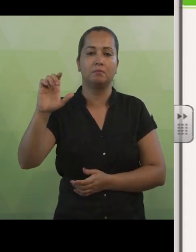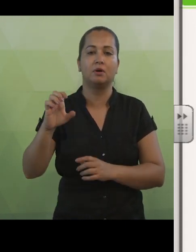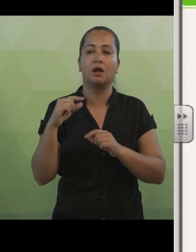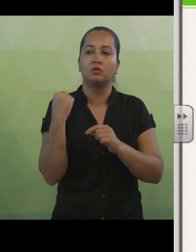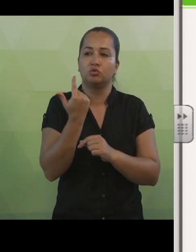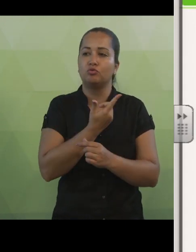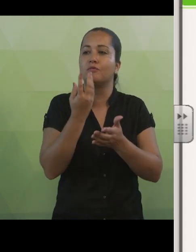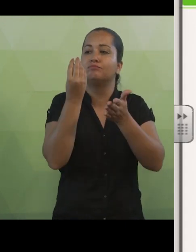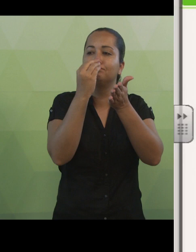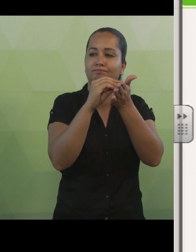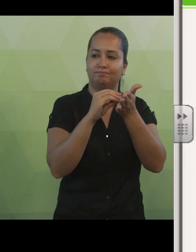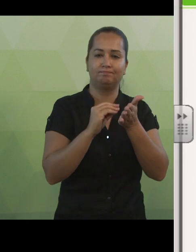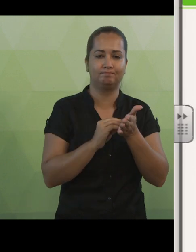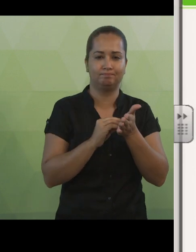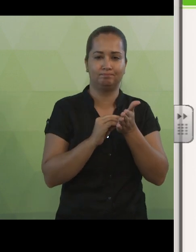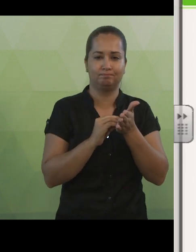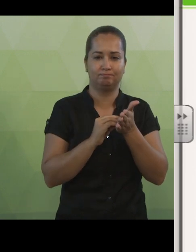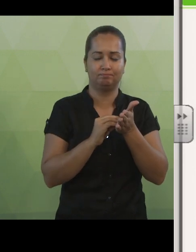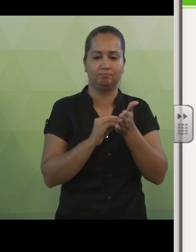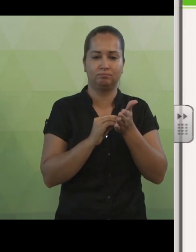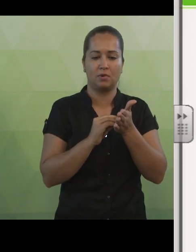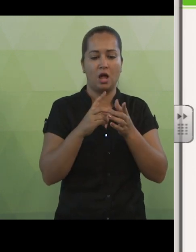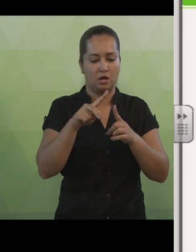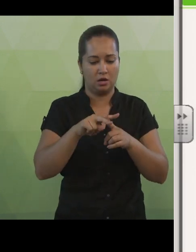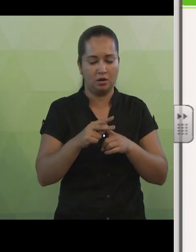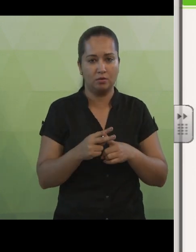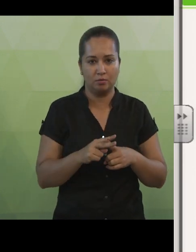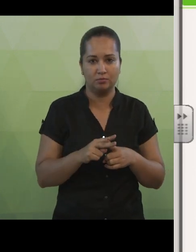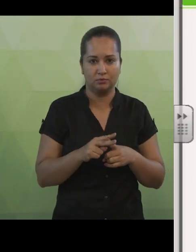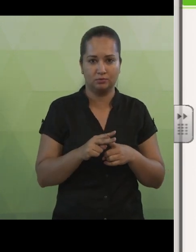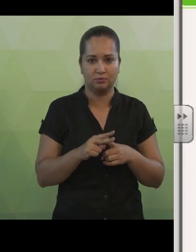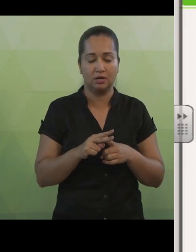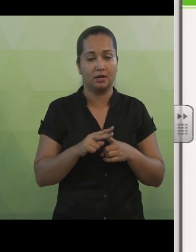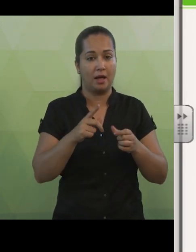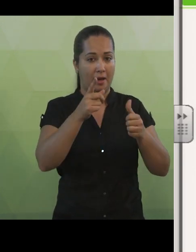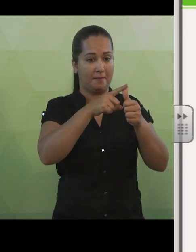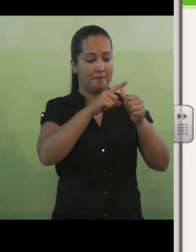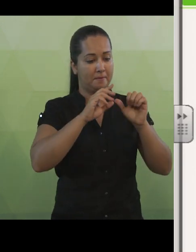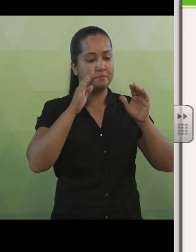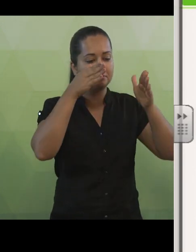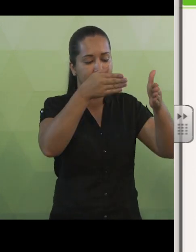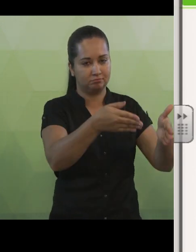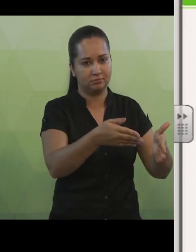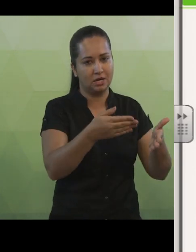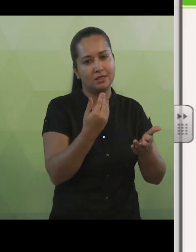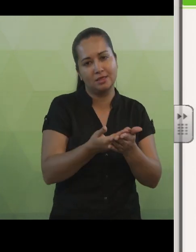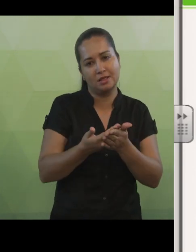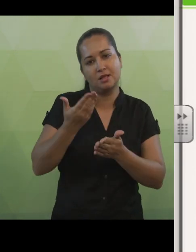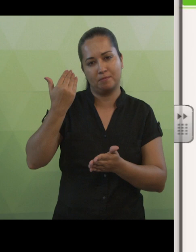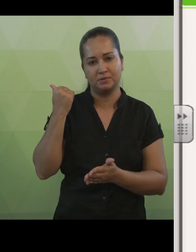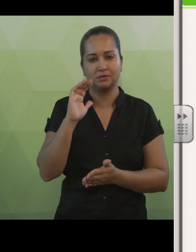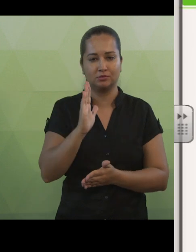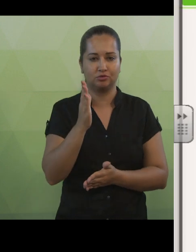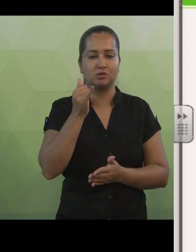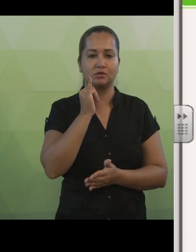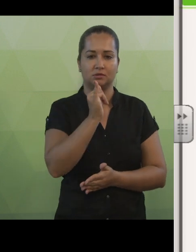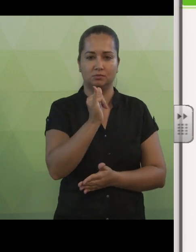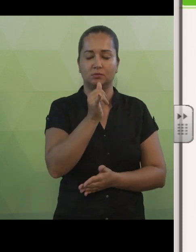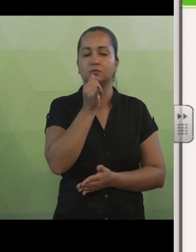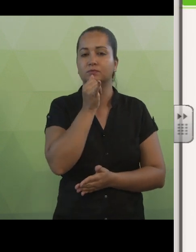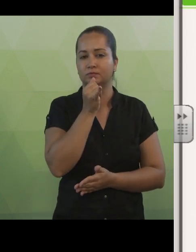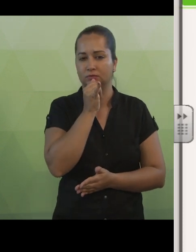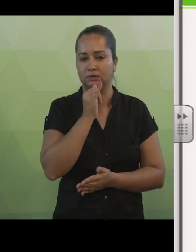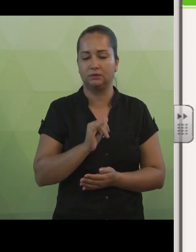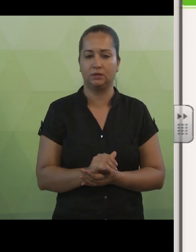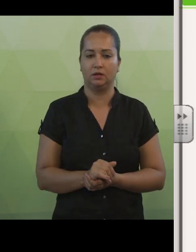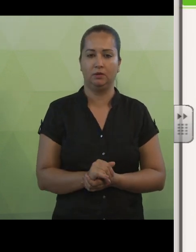nós inserimos a restrição, que é a restrição primary key, como a gente viu no exemplo na última aula. Esse tipo de